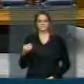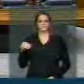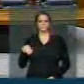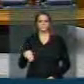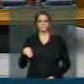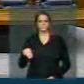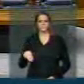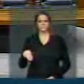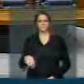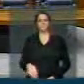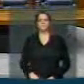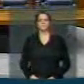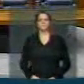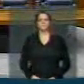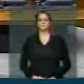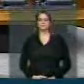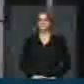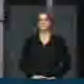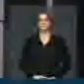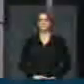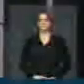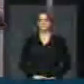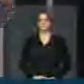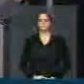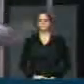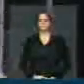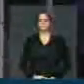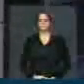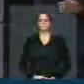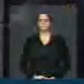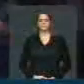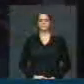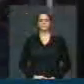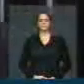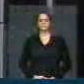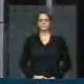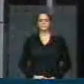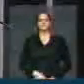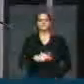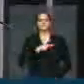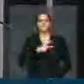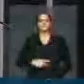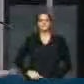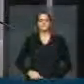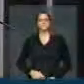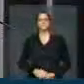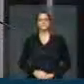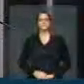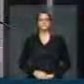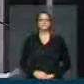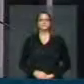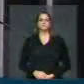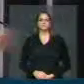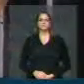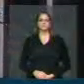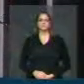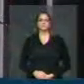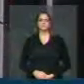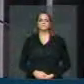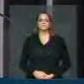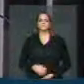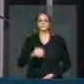tribuna. Senhor presidente, tendo em vista o compromisso de Vossa Excelência, eu vou abrir mão de